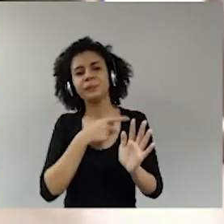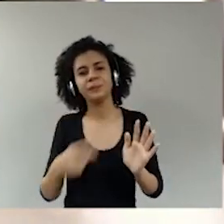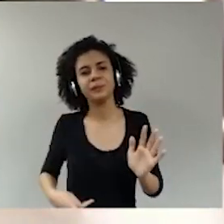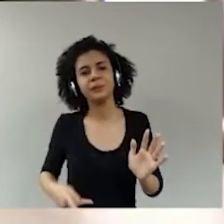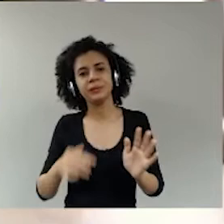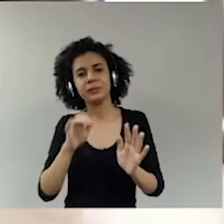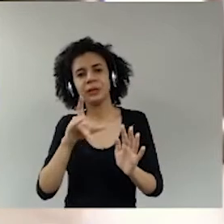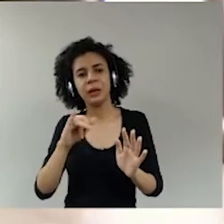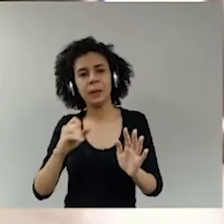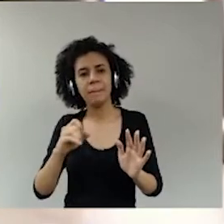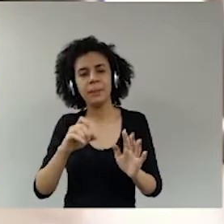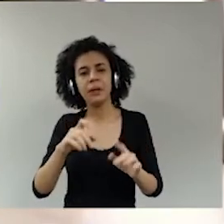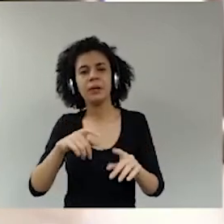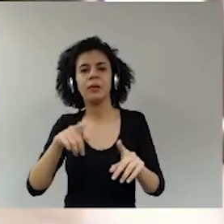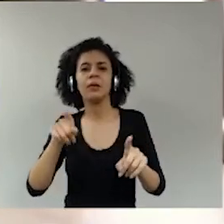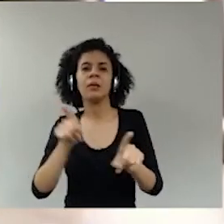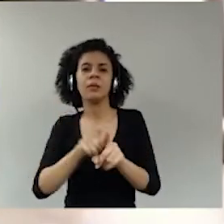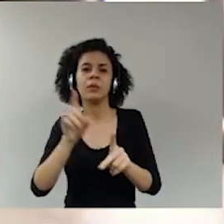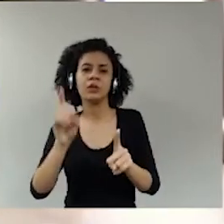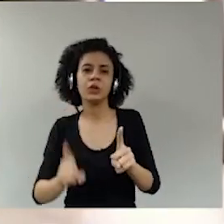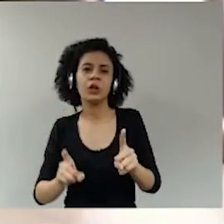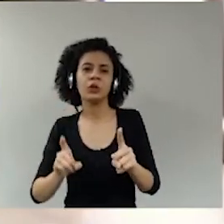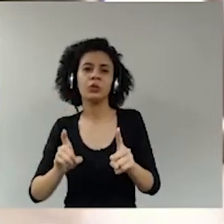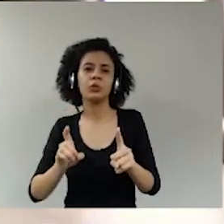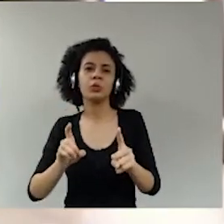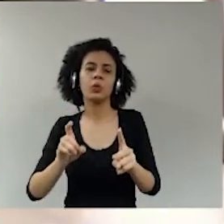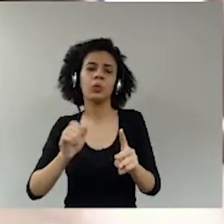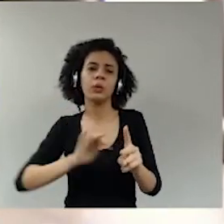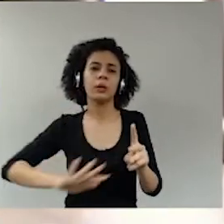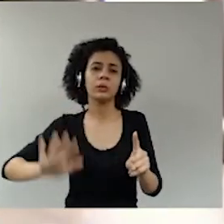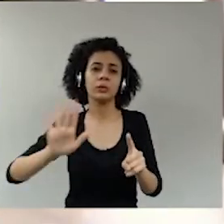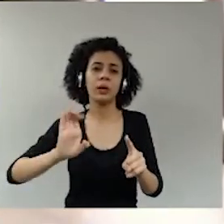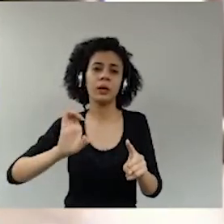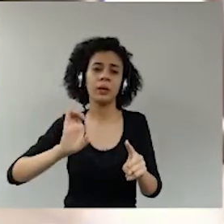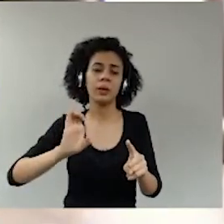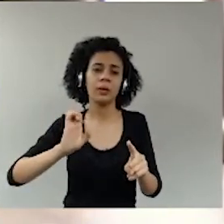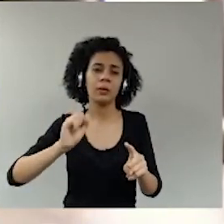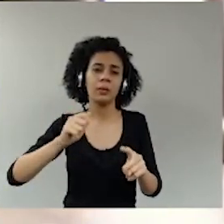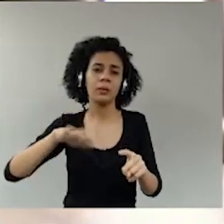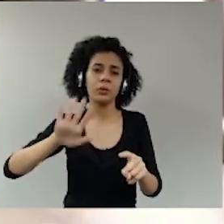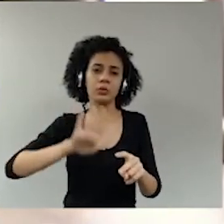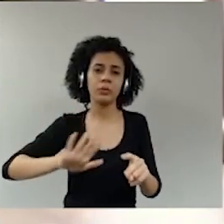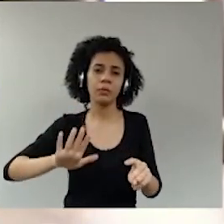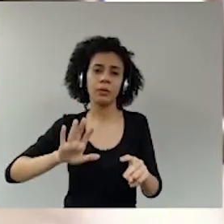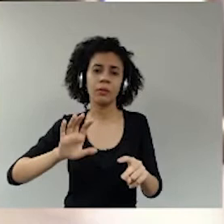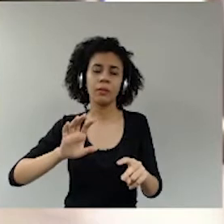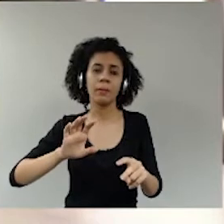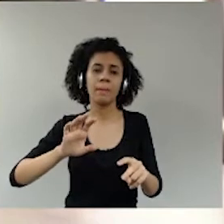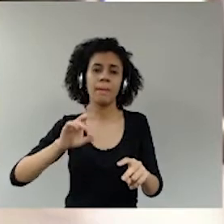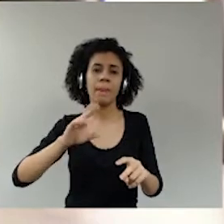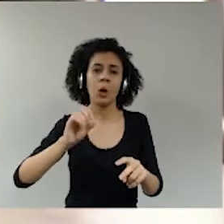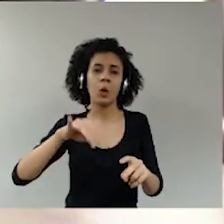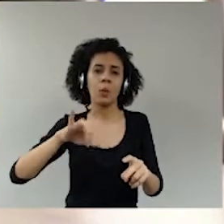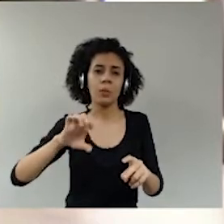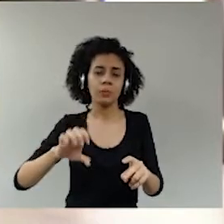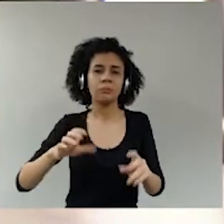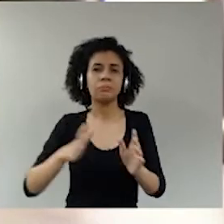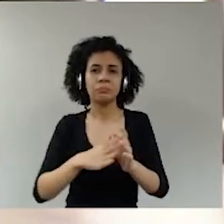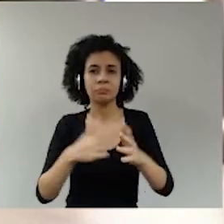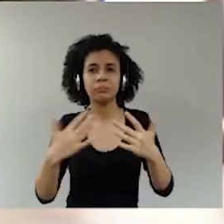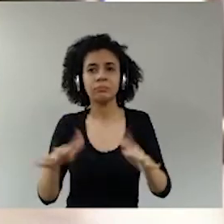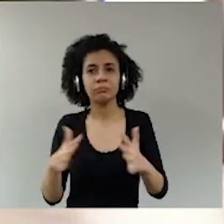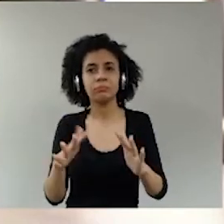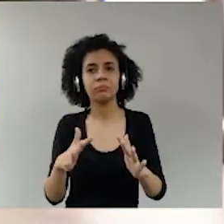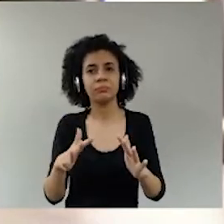Beto Simonetti e ao diretor-geral da ENA Nacional, ESA Nacional, Rony Preus. Quero